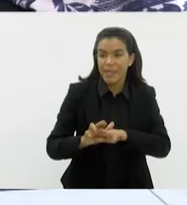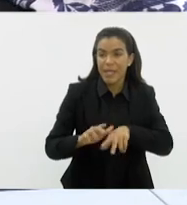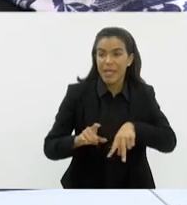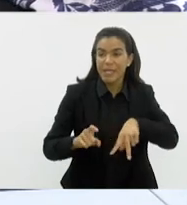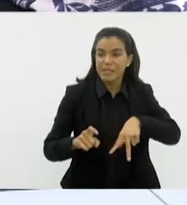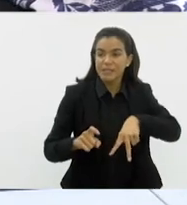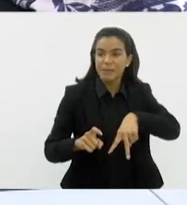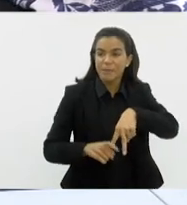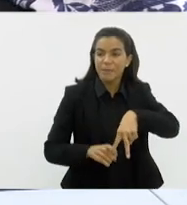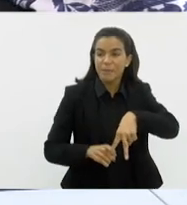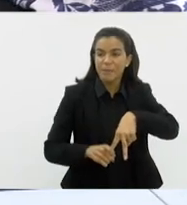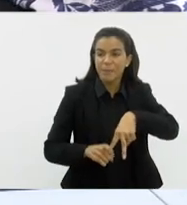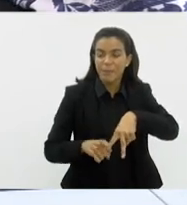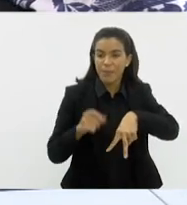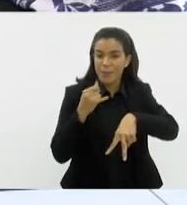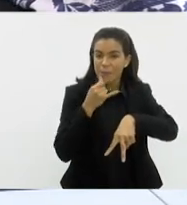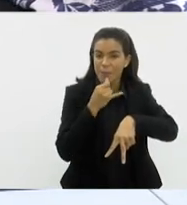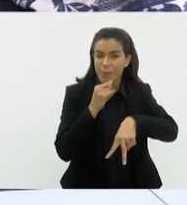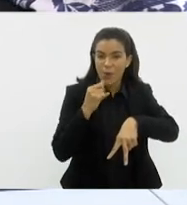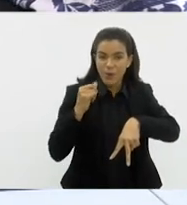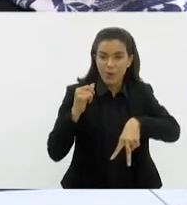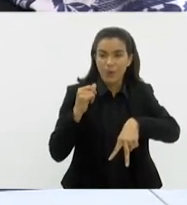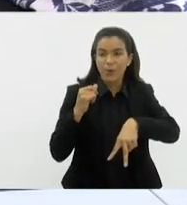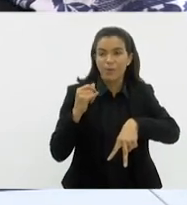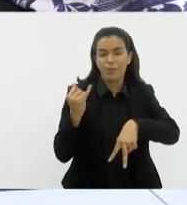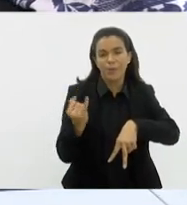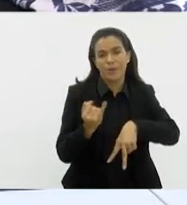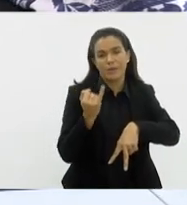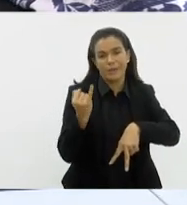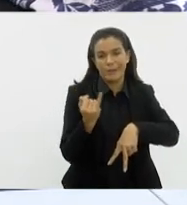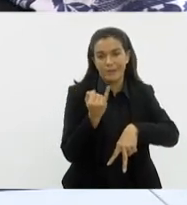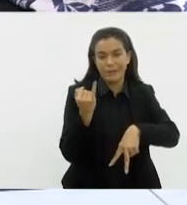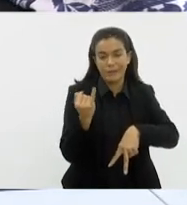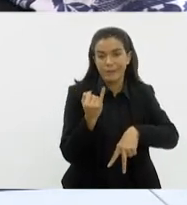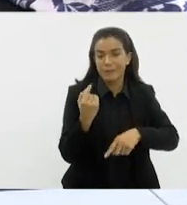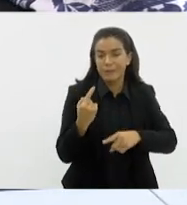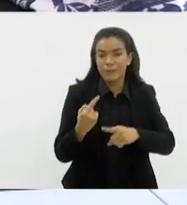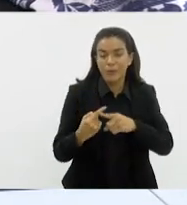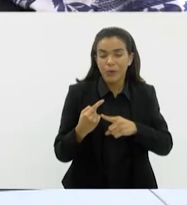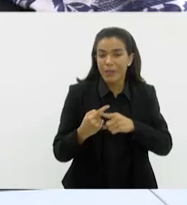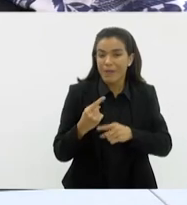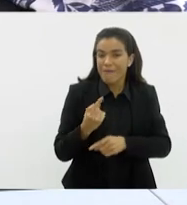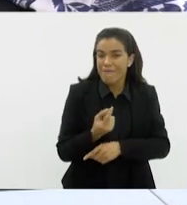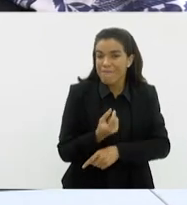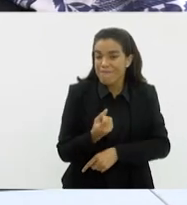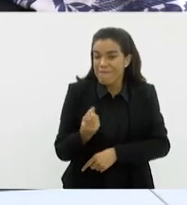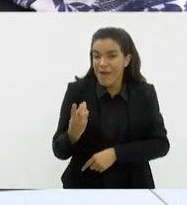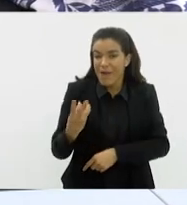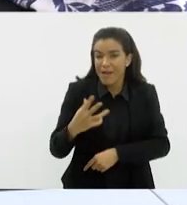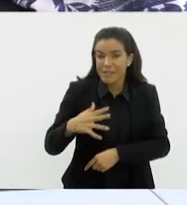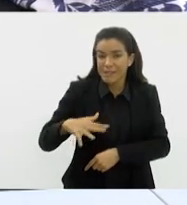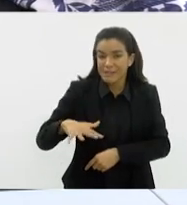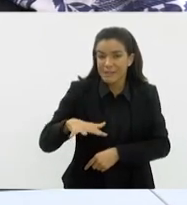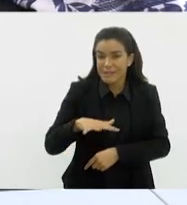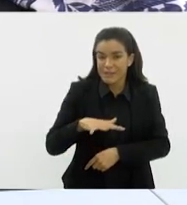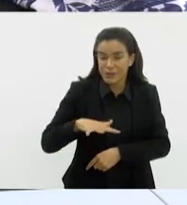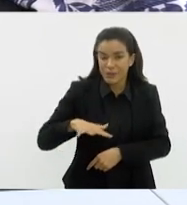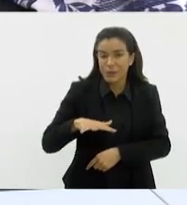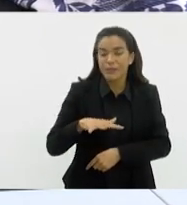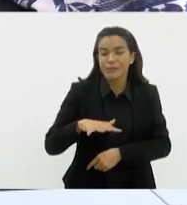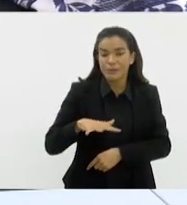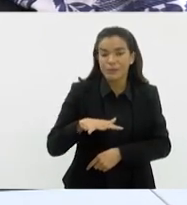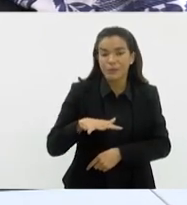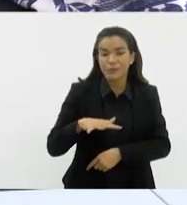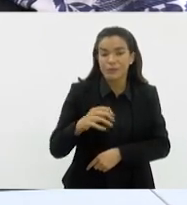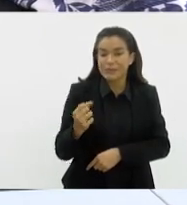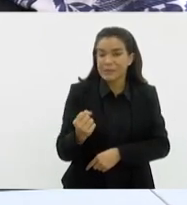ser muito importante, porque a gente vem enfrentando muitas situações críticas, né, e que